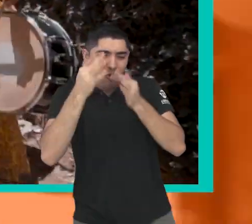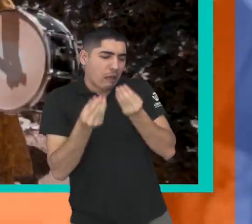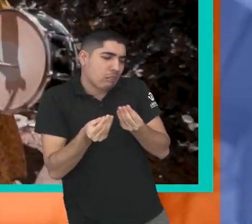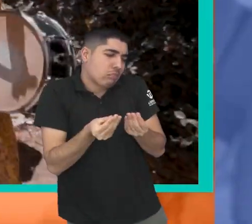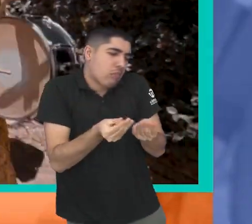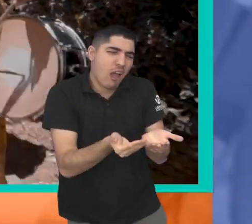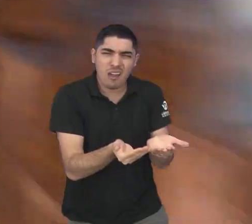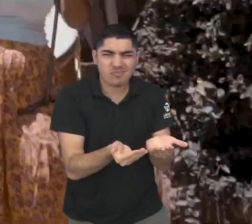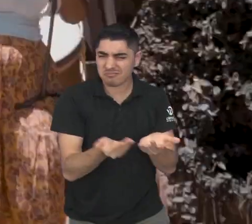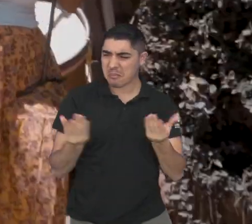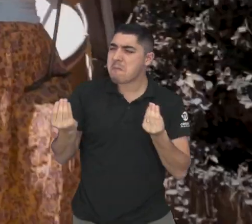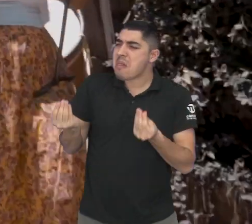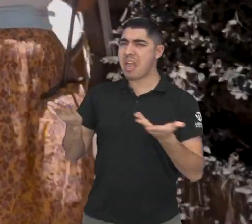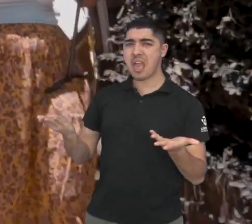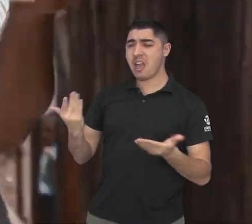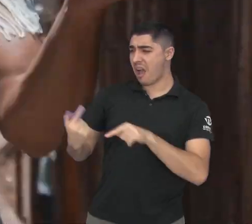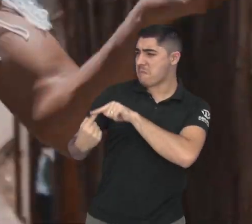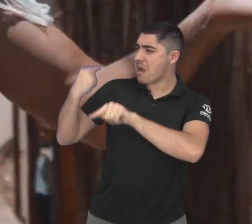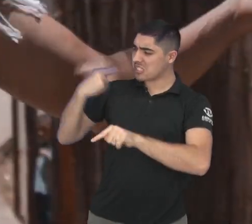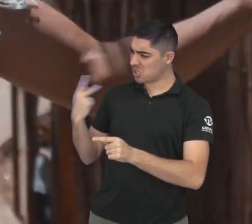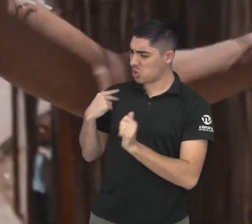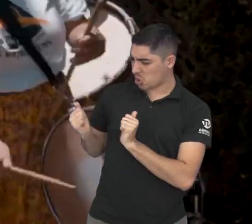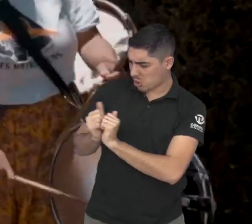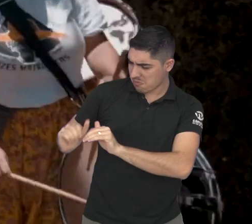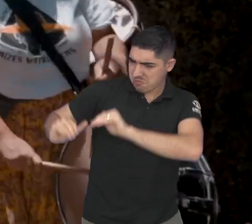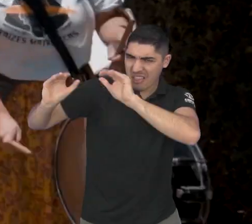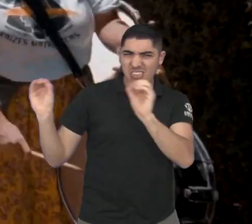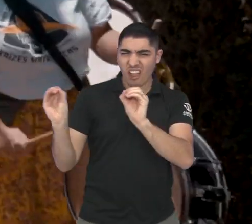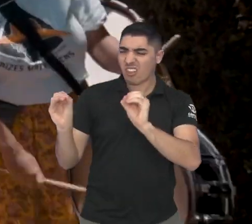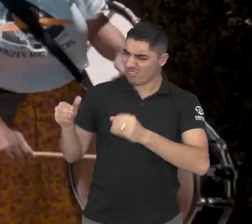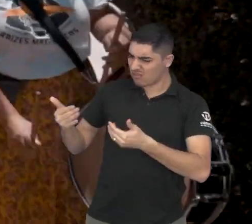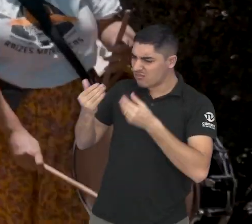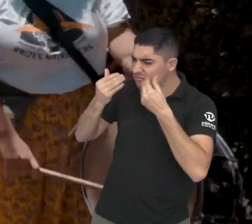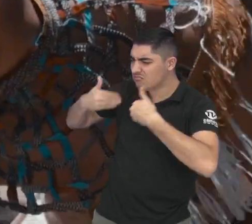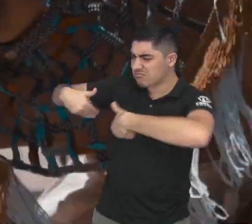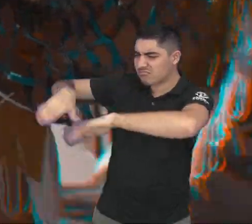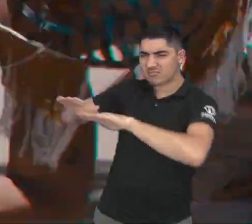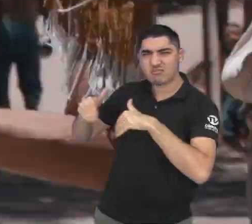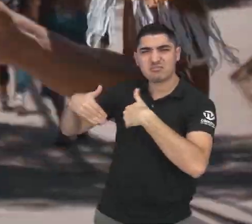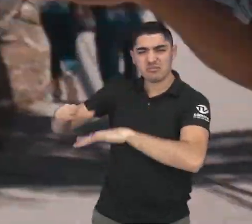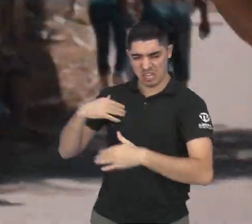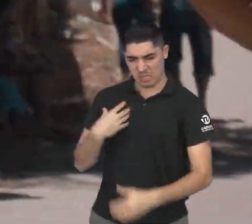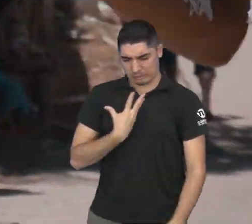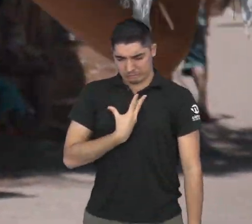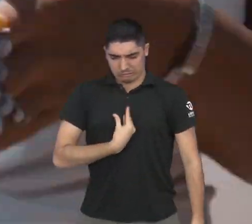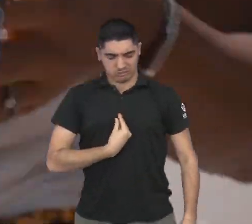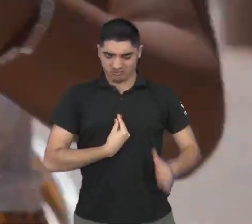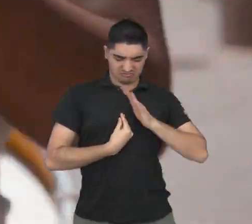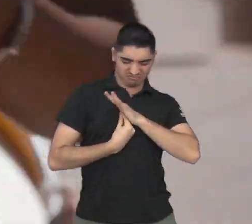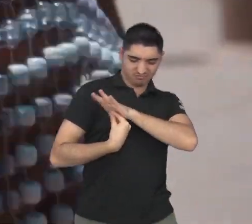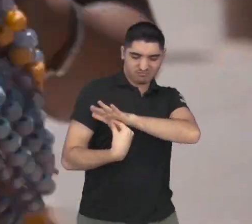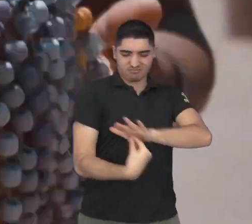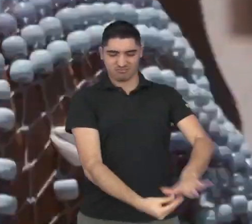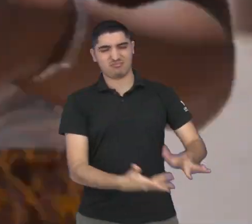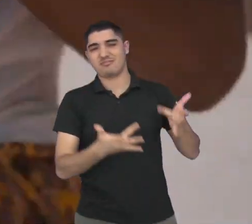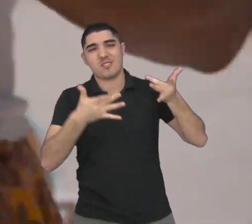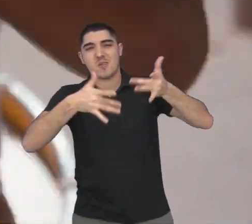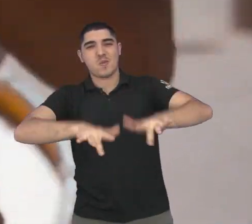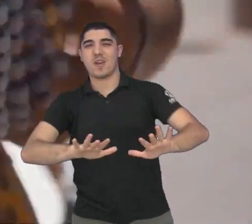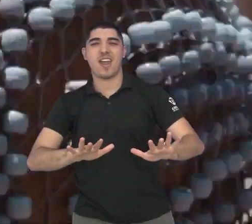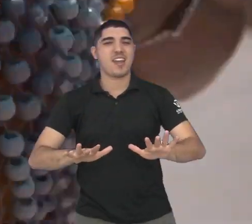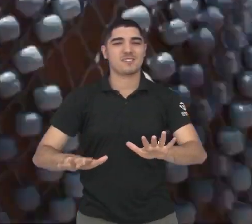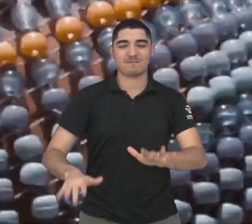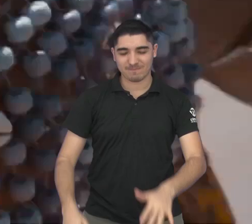me dar. Pode engolir suas desculpas, pois rancor não vou levar.